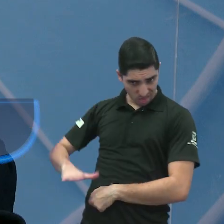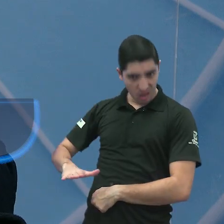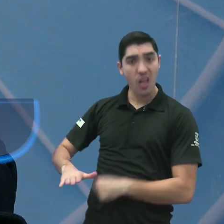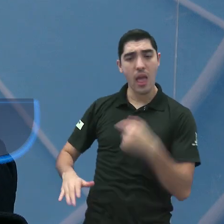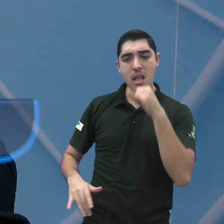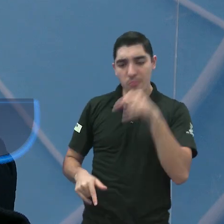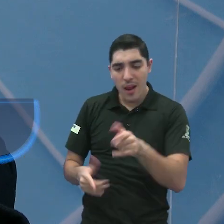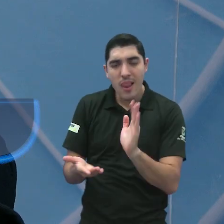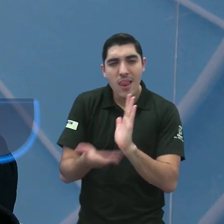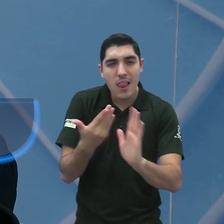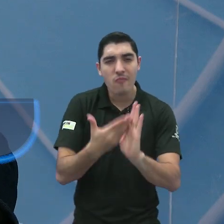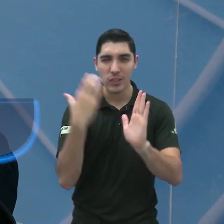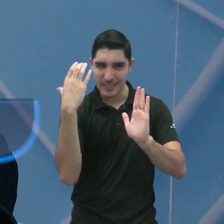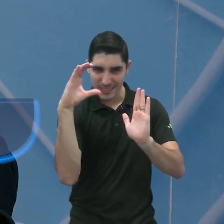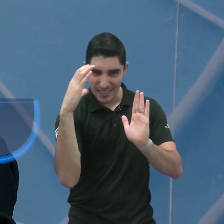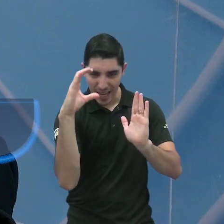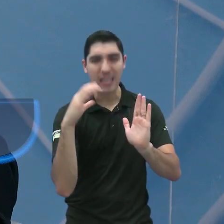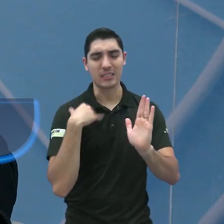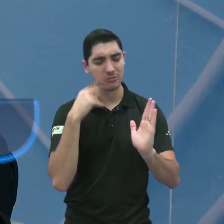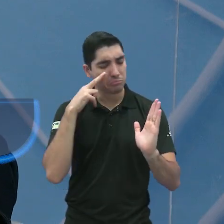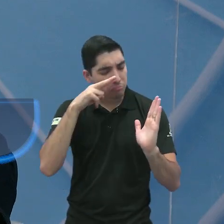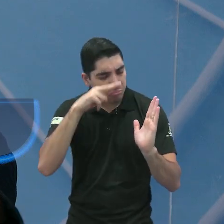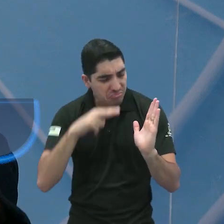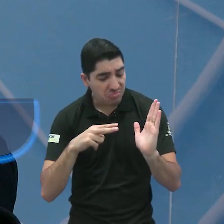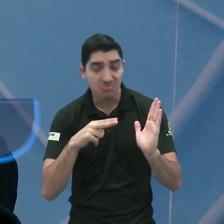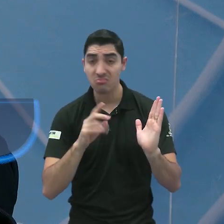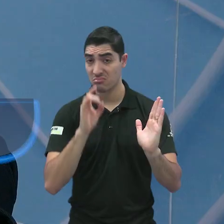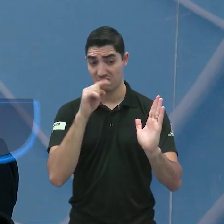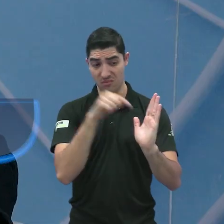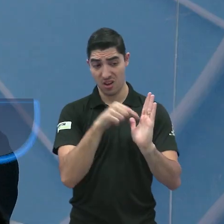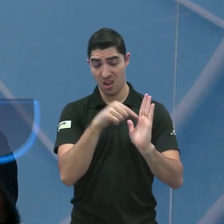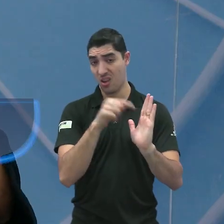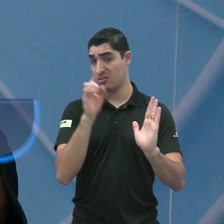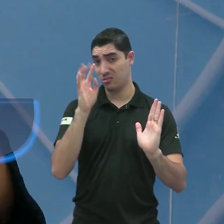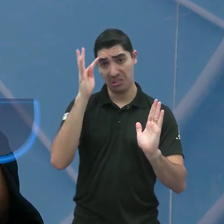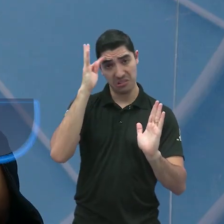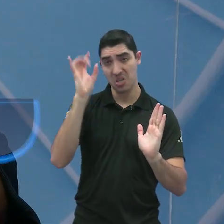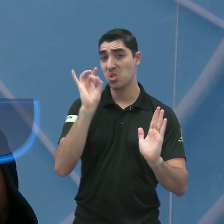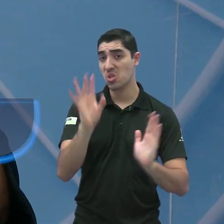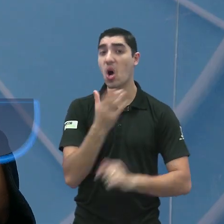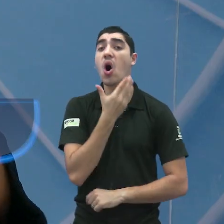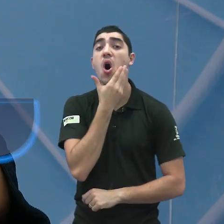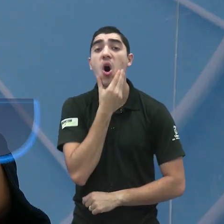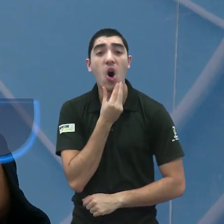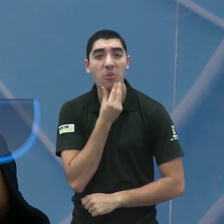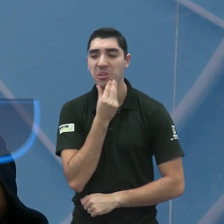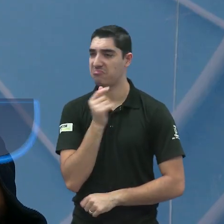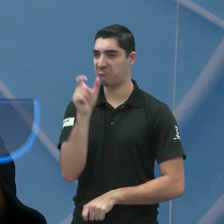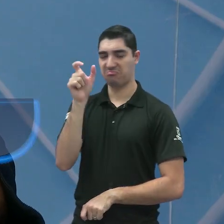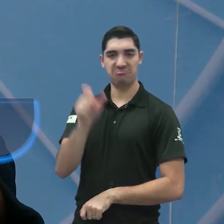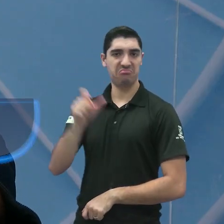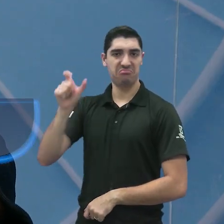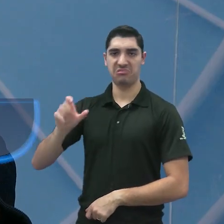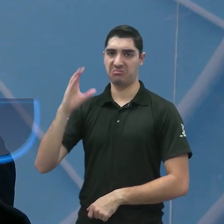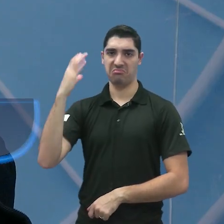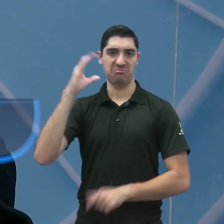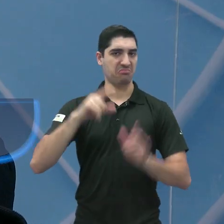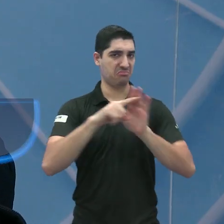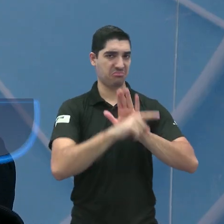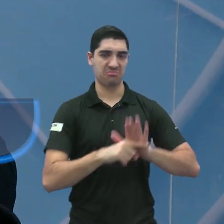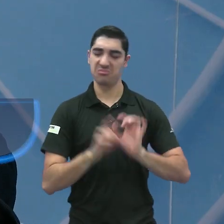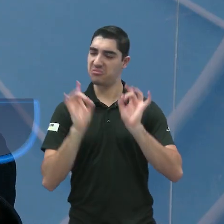quando eu estava na escola, eu só ouvia sobre teorias de cientistas homens. Então, eu não